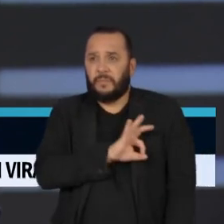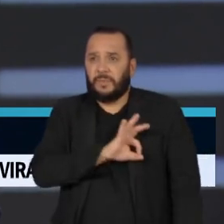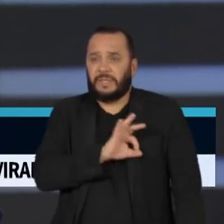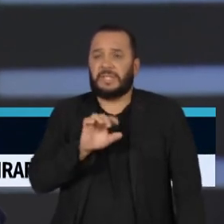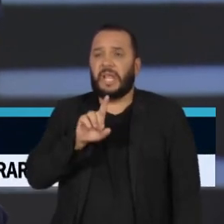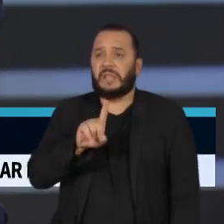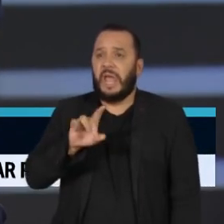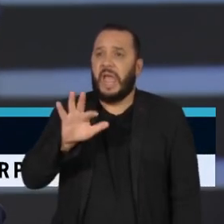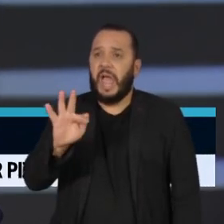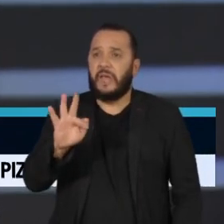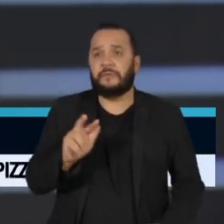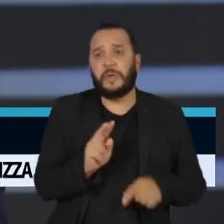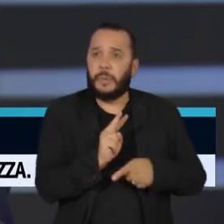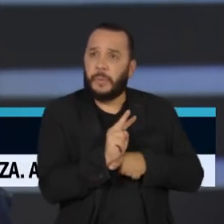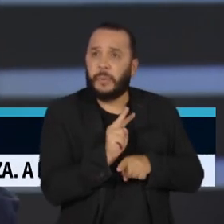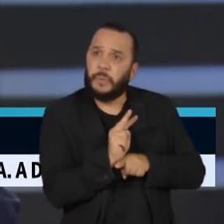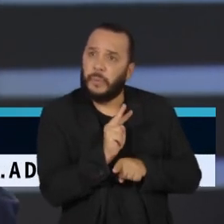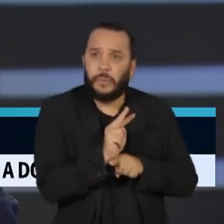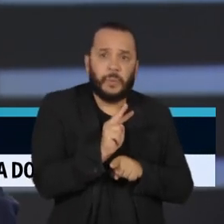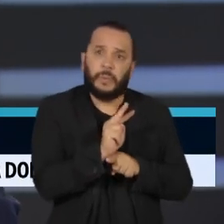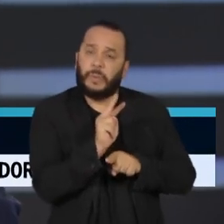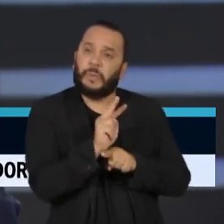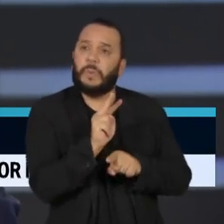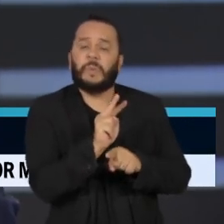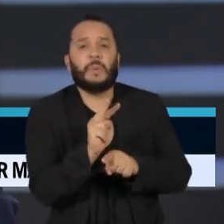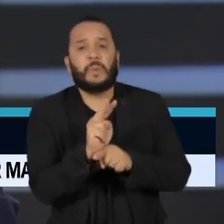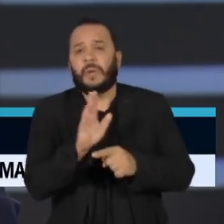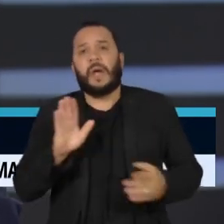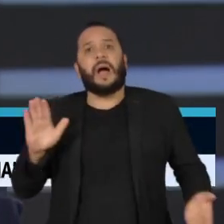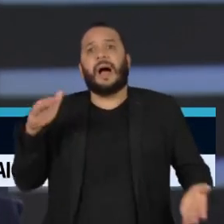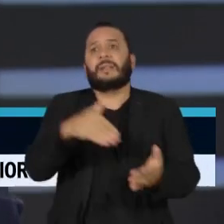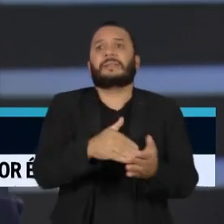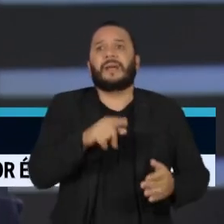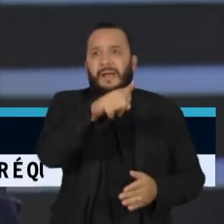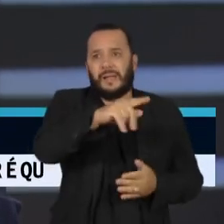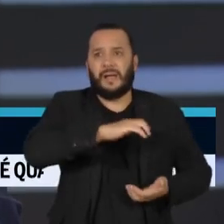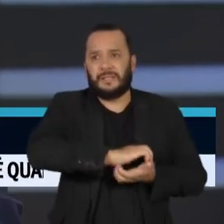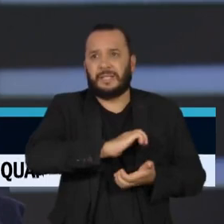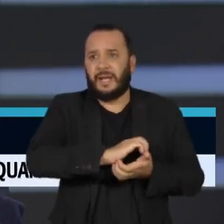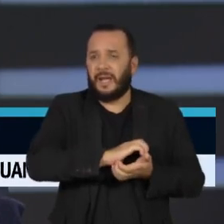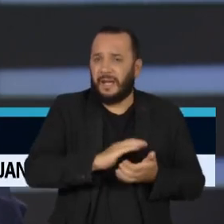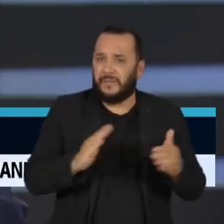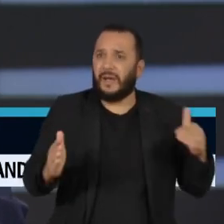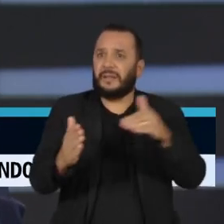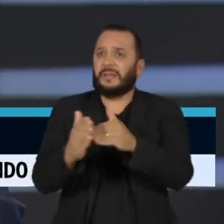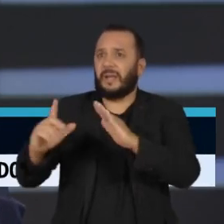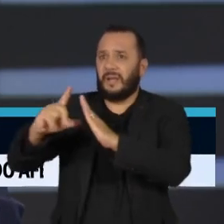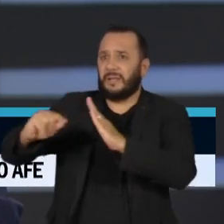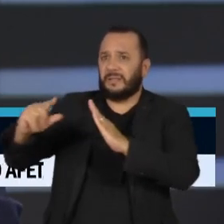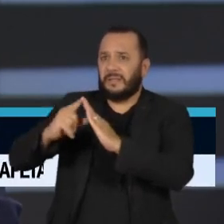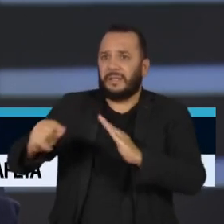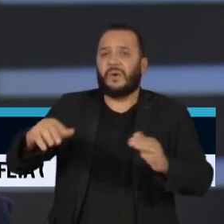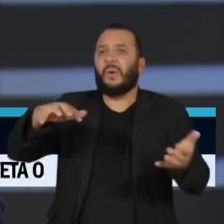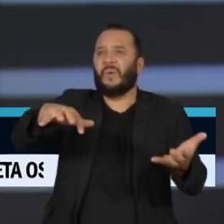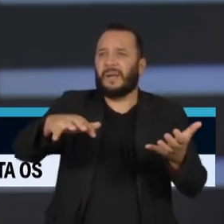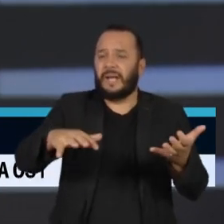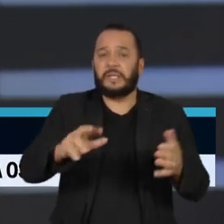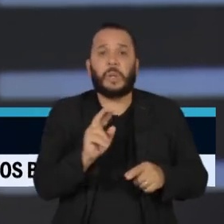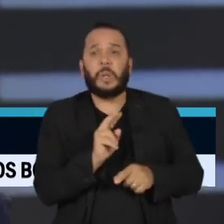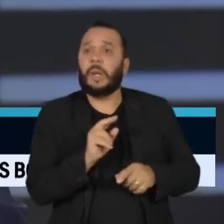DF fez até a sede do da suprema corte do Palácio do Planalto e do congresso nacional